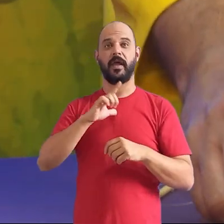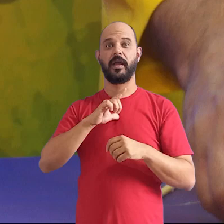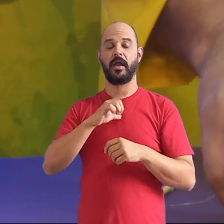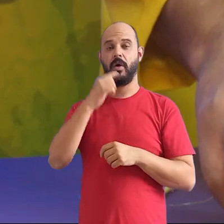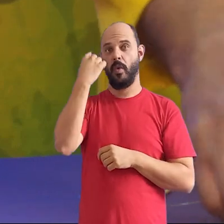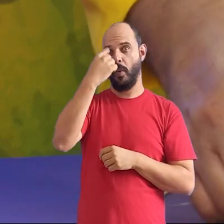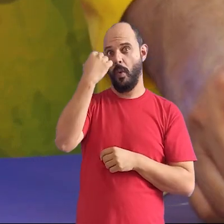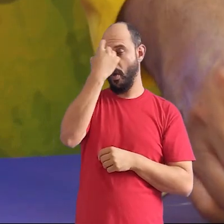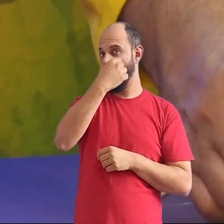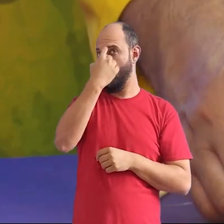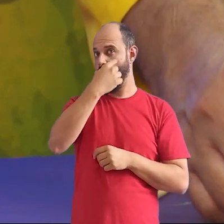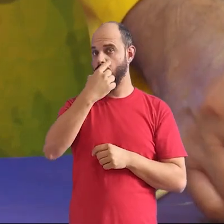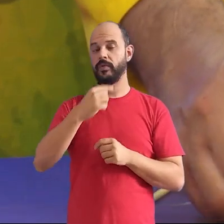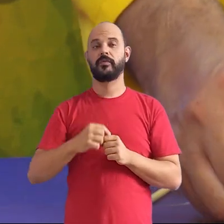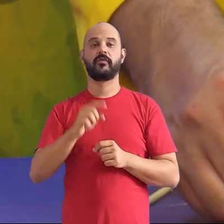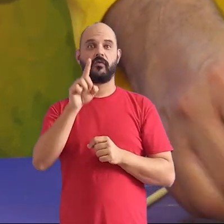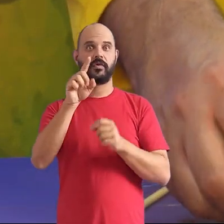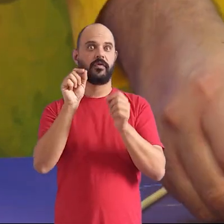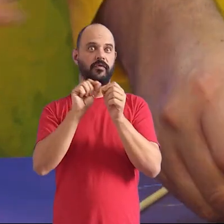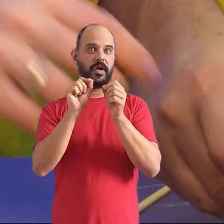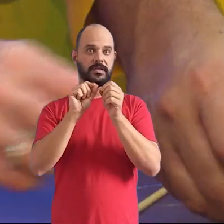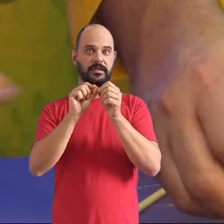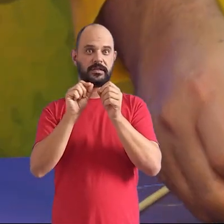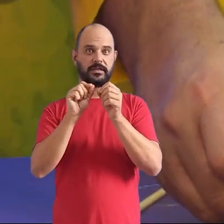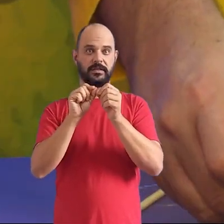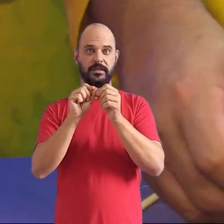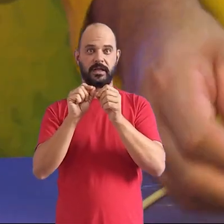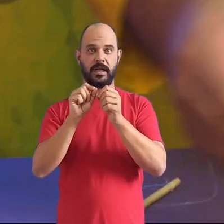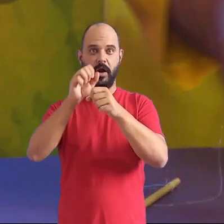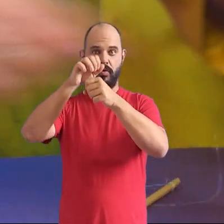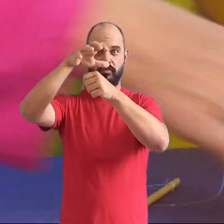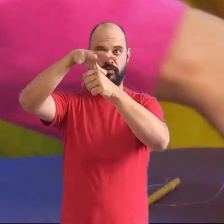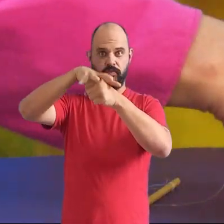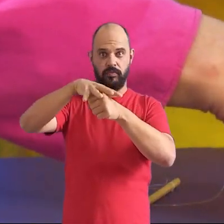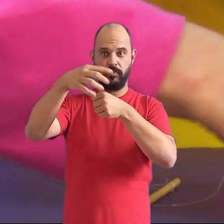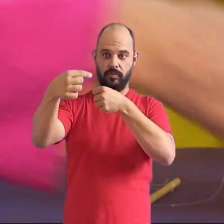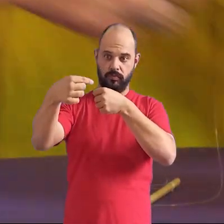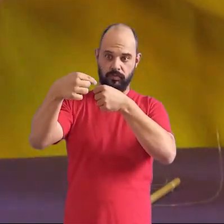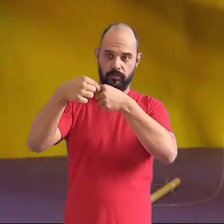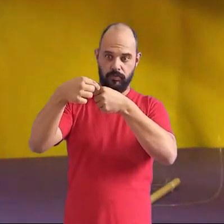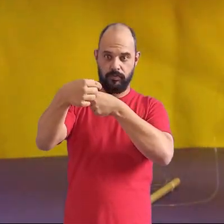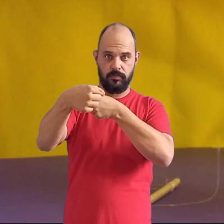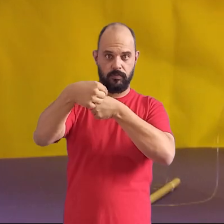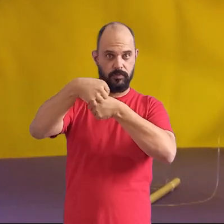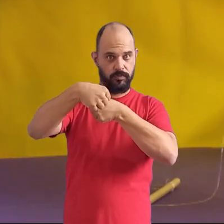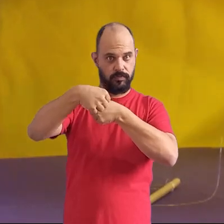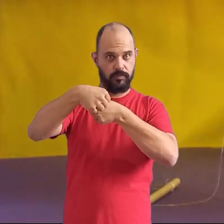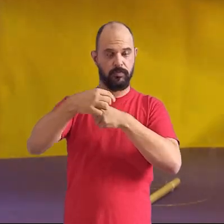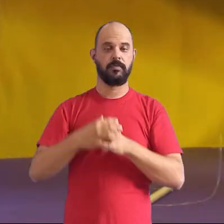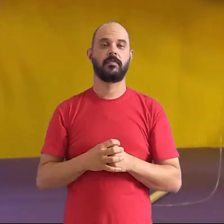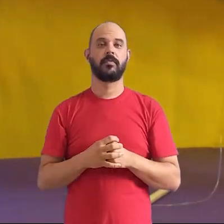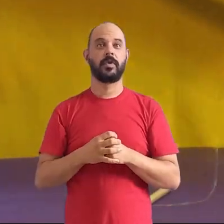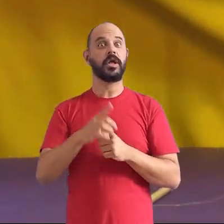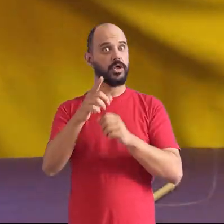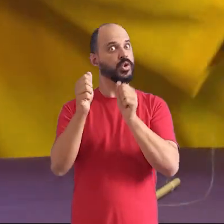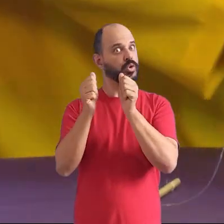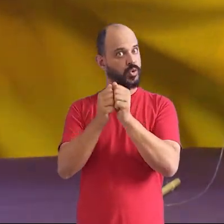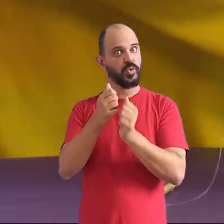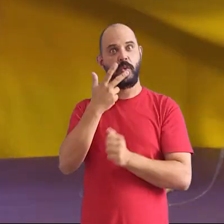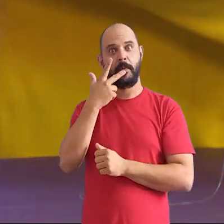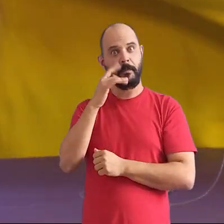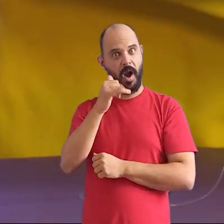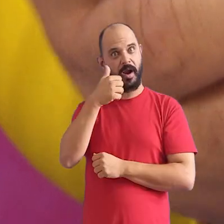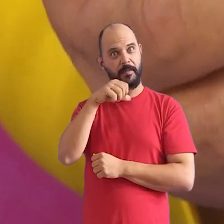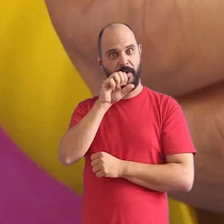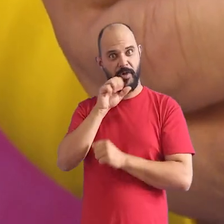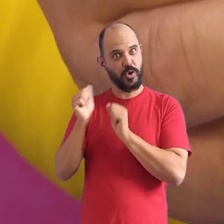Eu vou usar um alfinetinho que você vai fazer. Você vai fazer o trabalho aí com a mamãe e com o